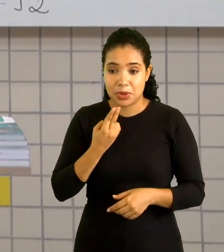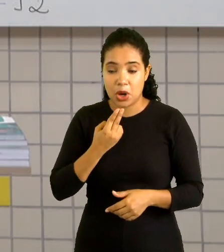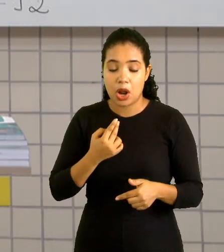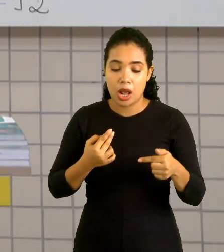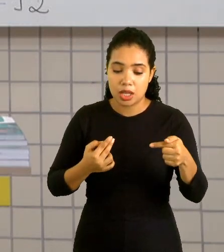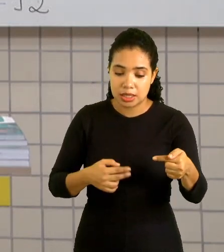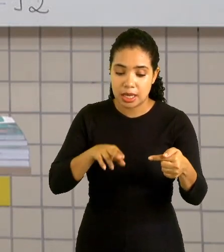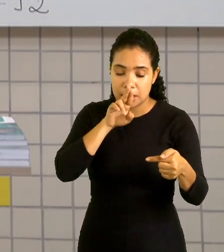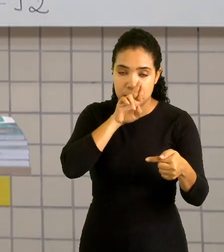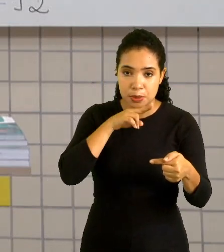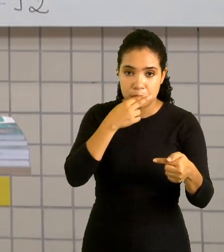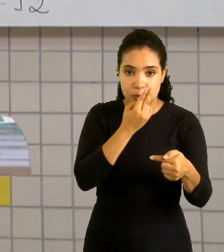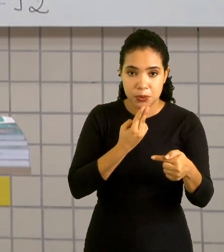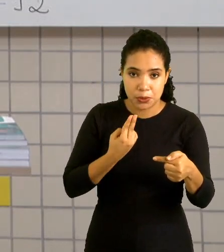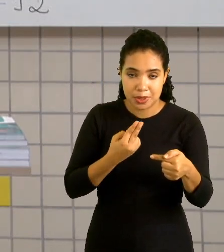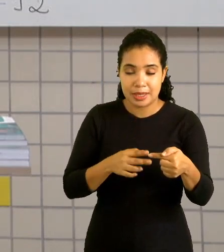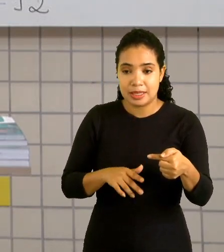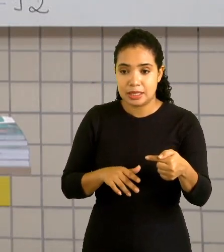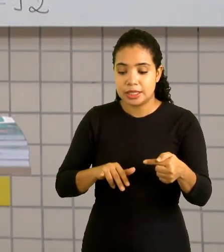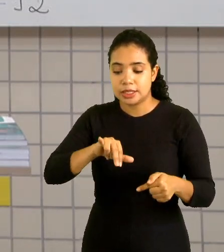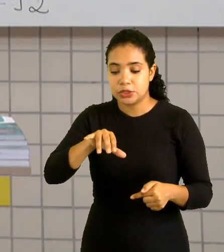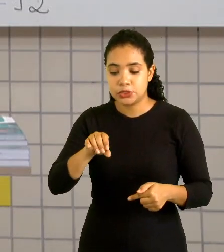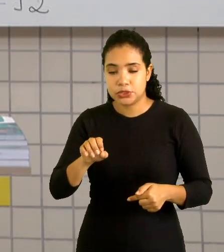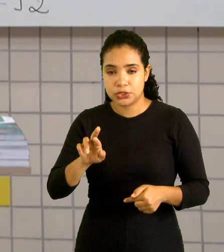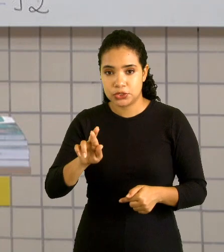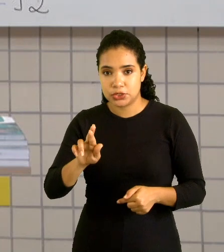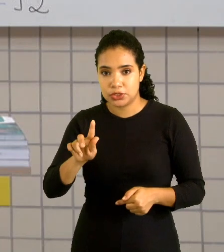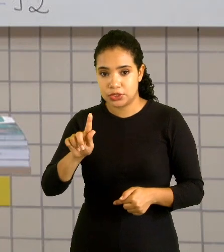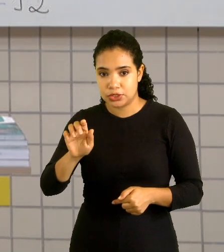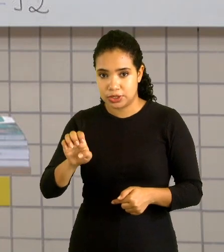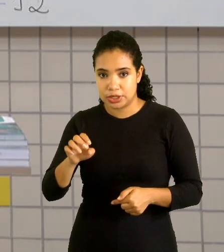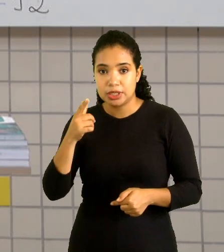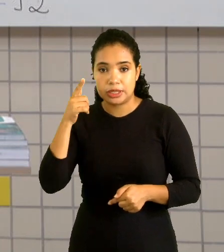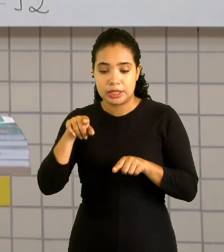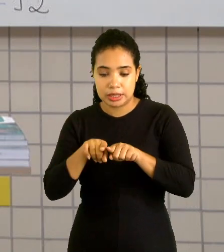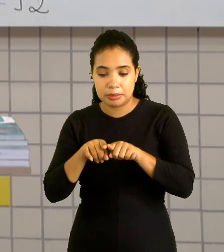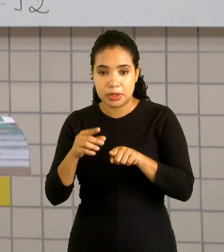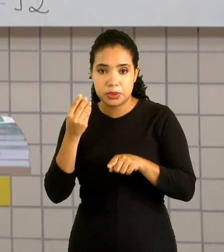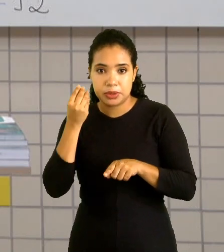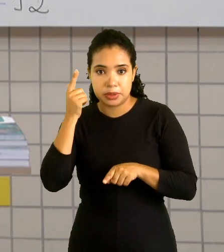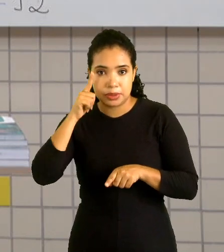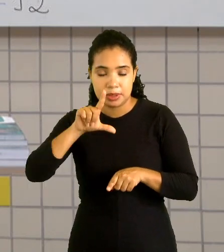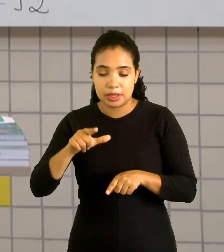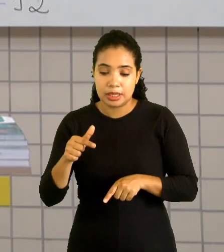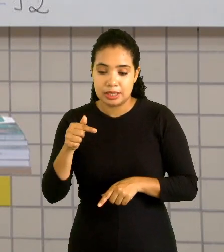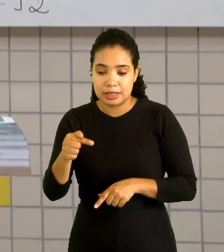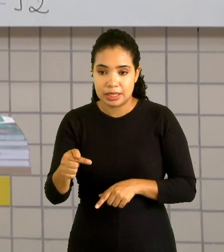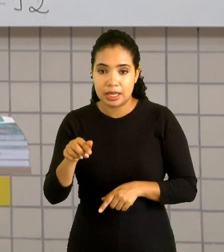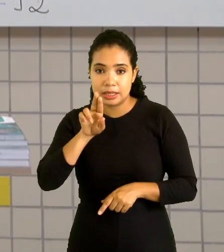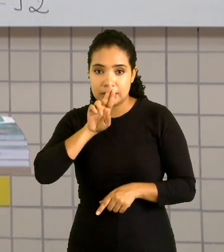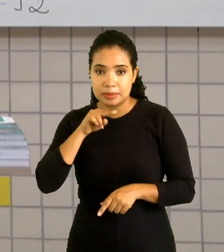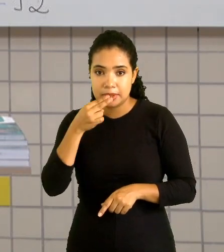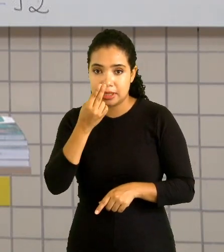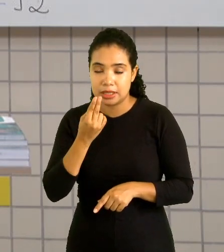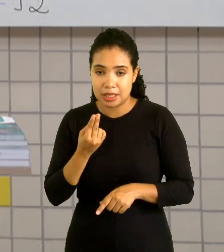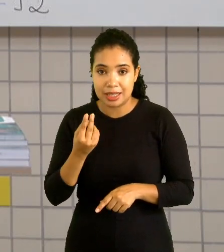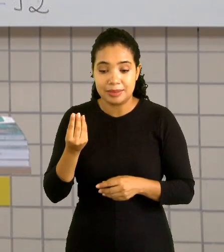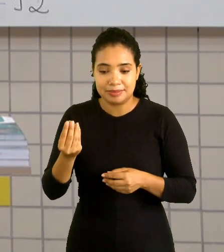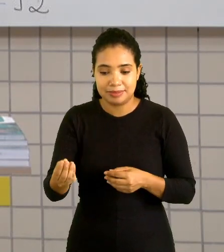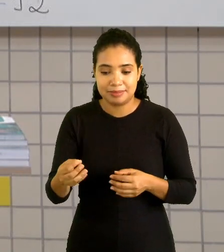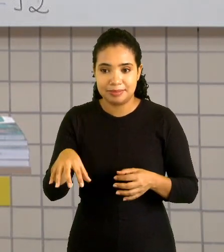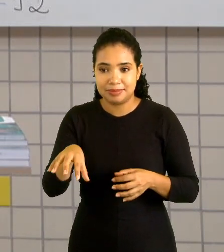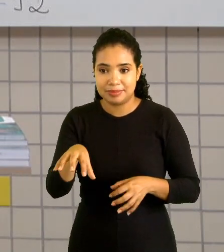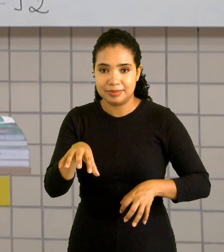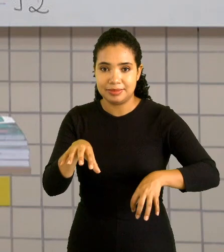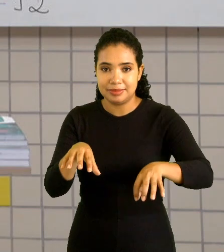7 picolés. E o Jorge também ganhou 7 picolés. Vamos pegar as nossas tampinhas aqui e contar.